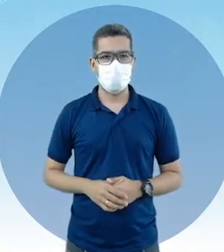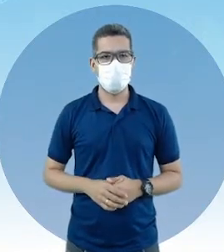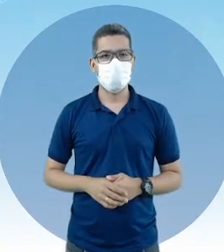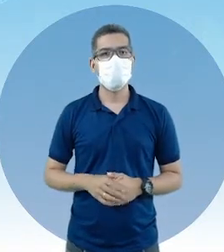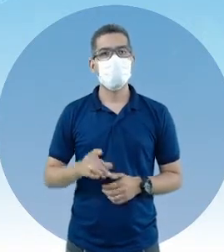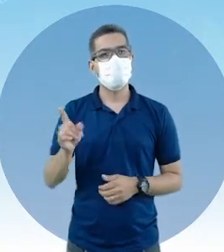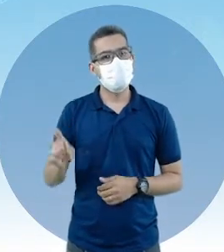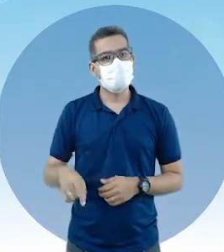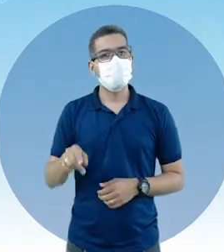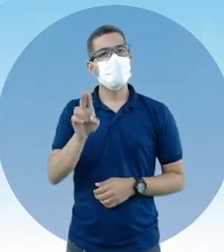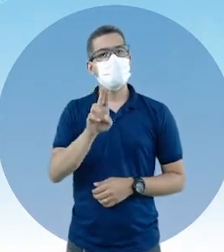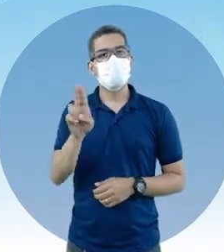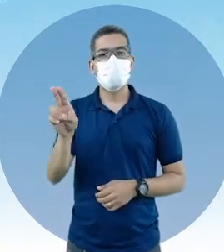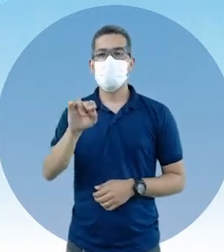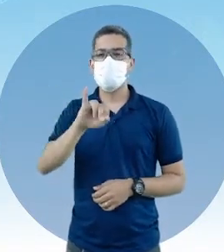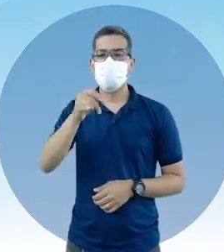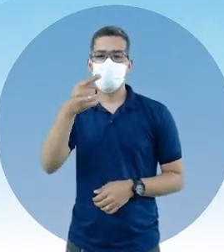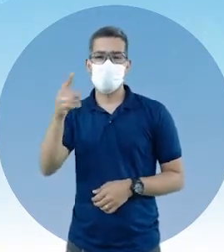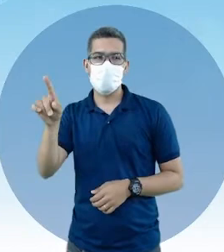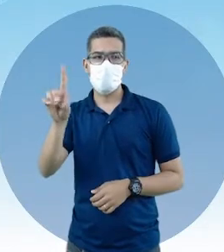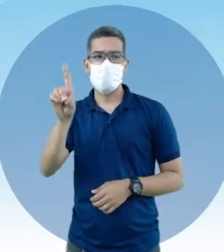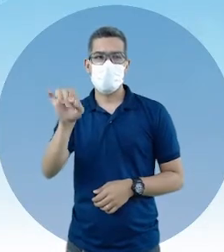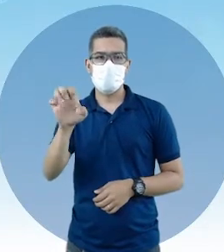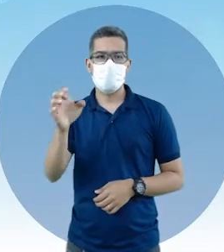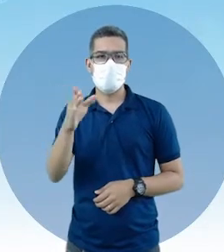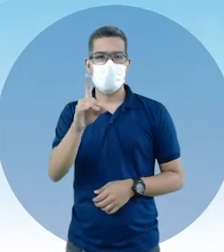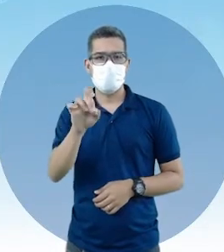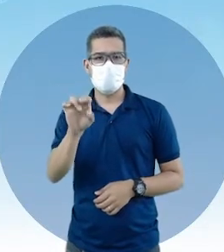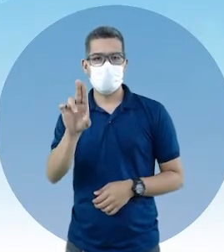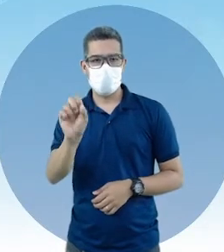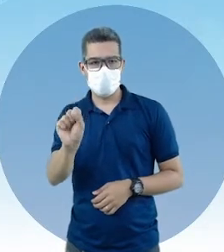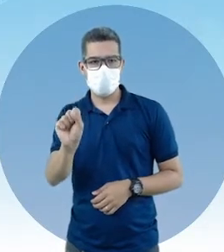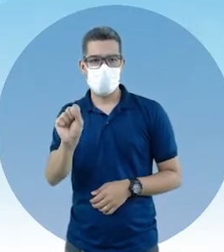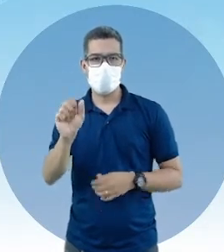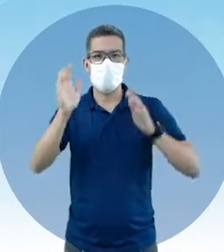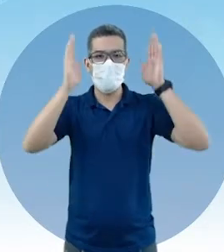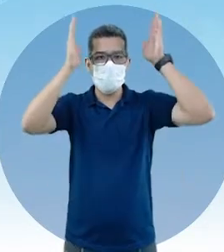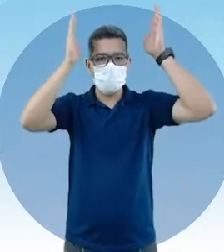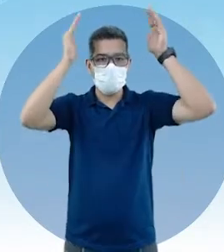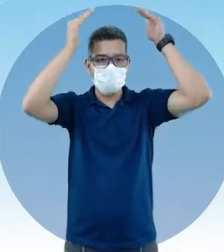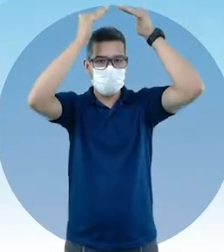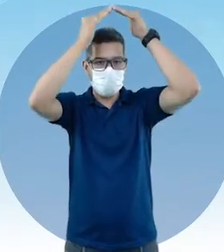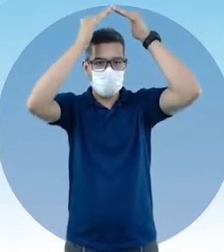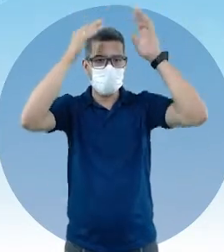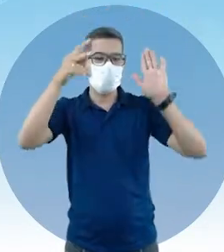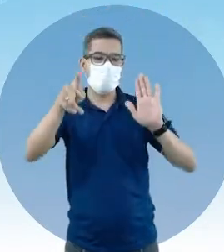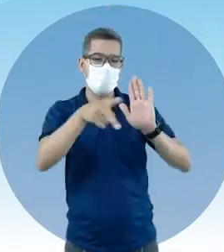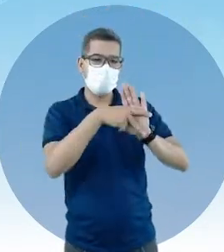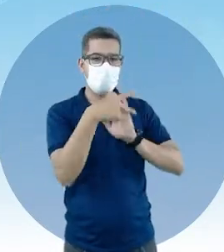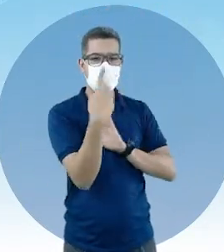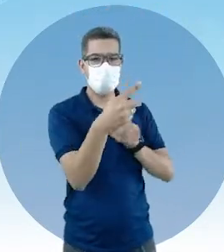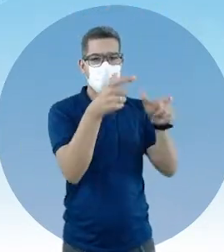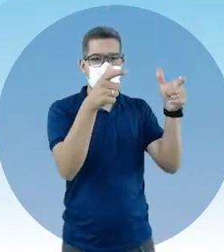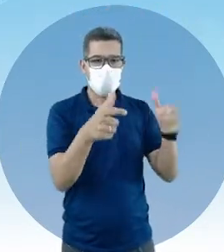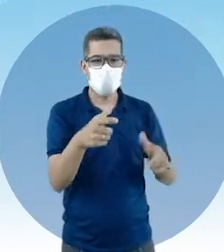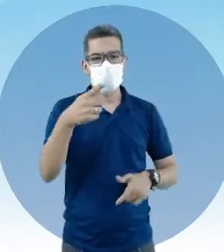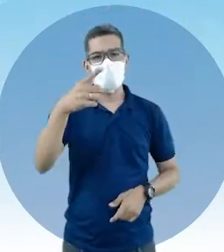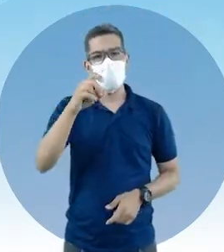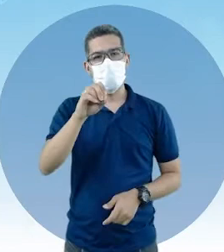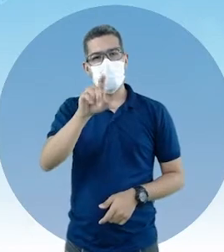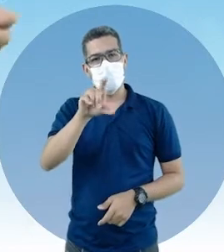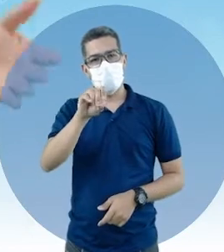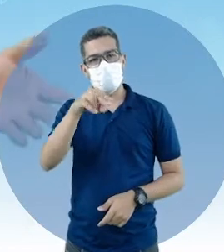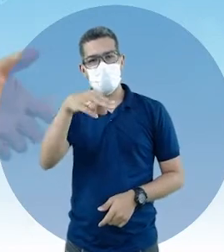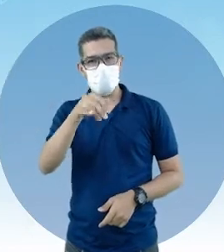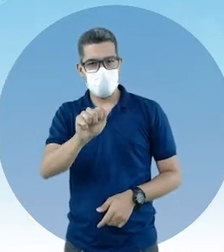de o João de Deus. Lembrar que esse Papa veio lá da Polônia, da Europa. Foi um